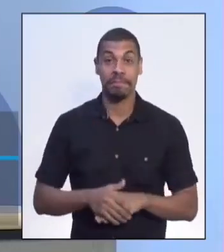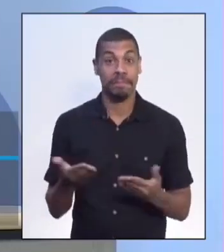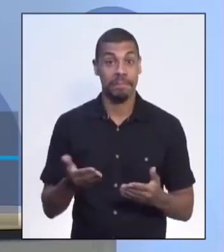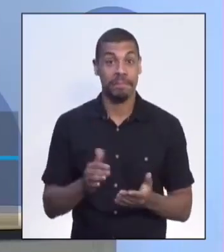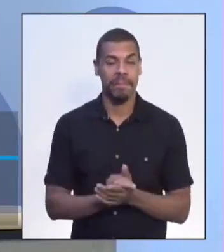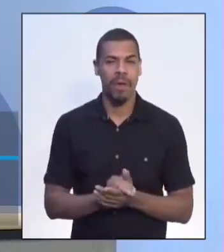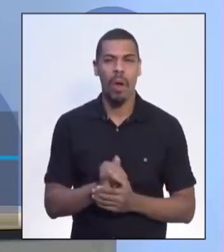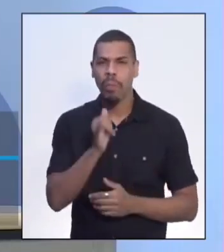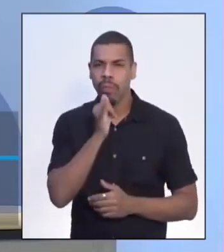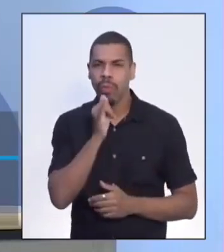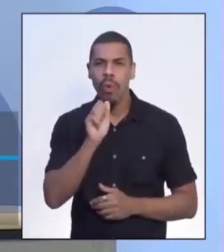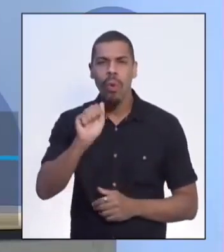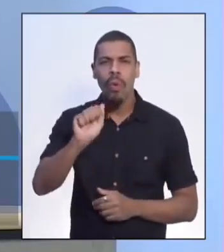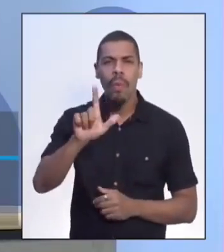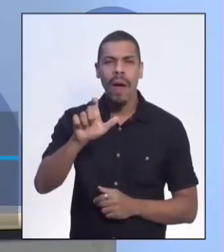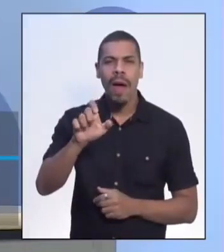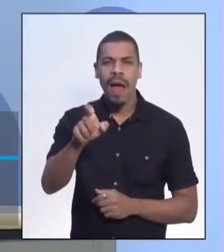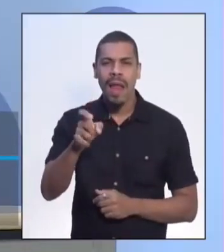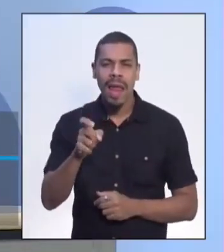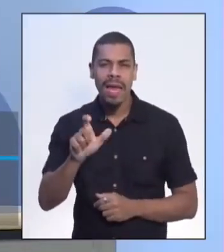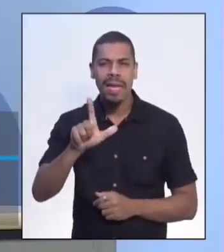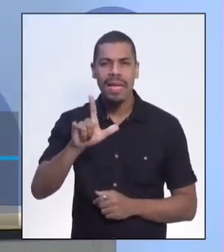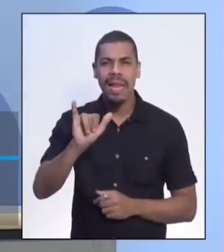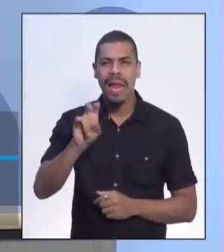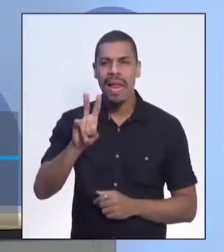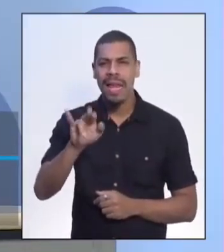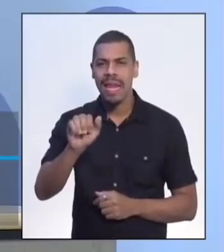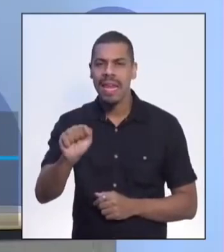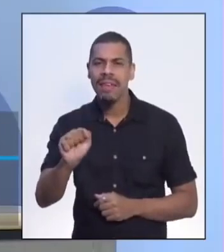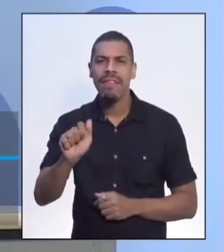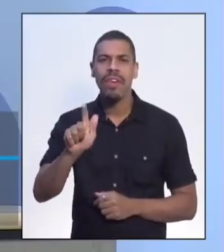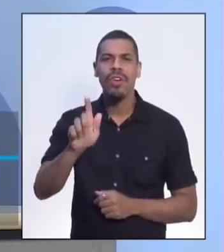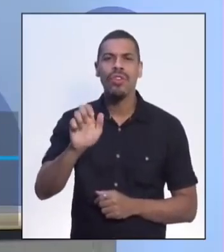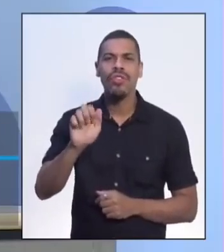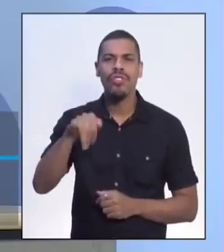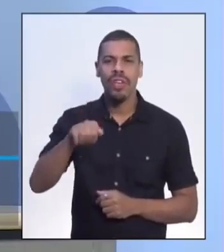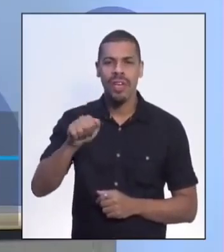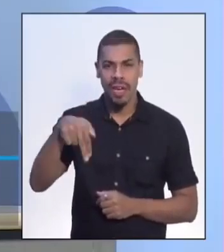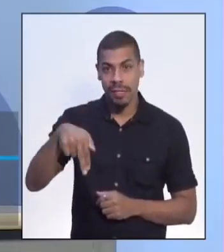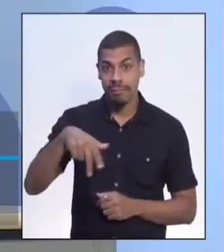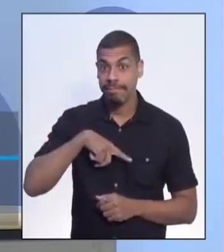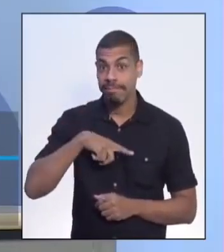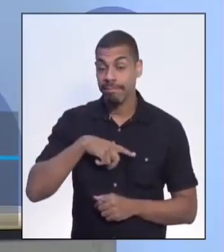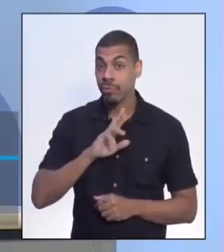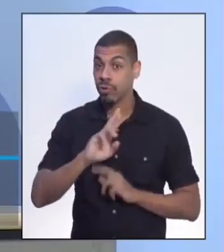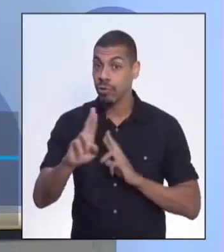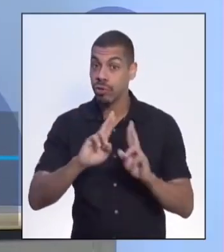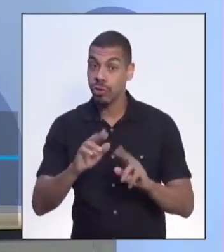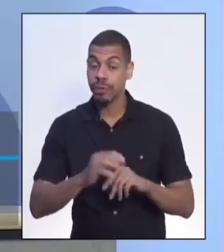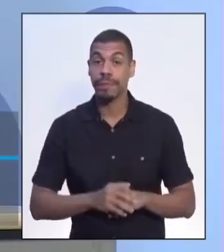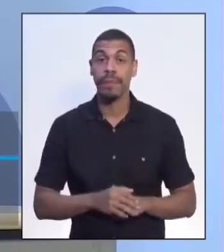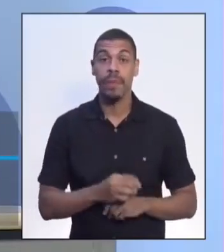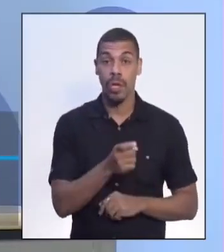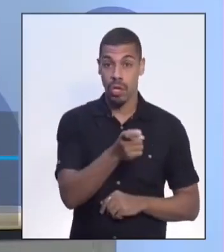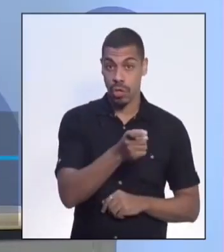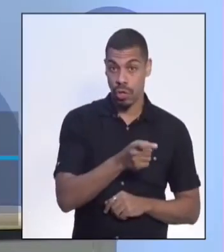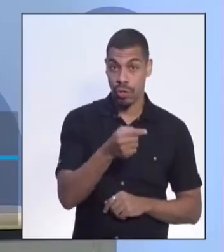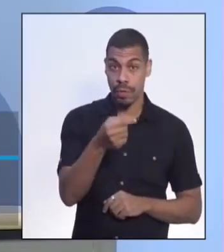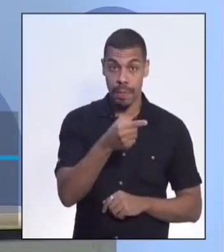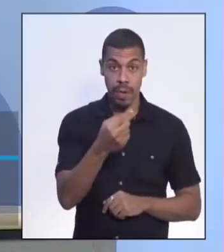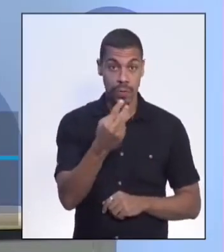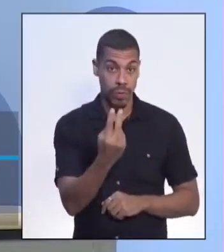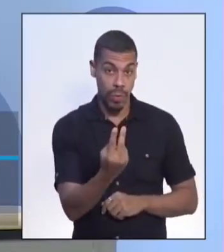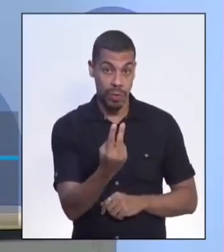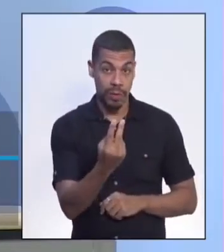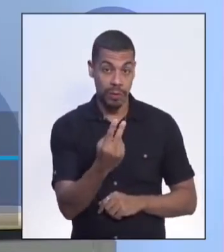olha, por exemplo, o Alex, a Lívia, a Lohane, o Jean e o Natan falaram que a forma reduzida fica x menos 2,